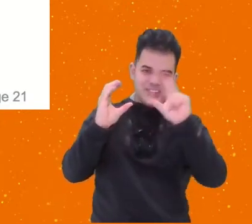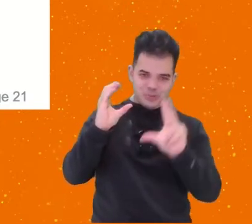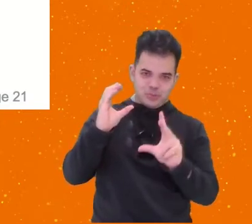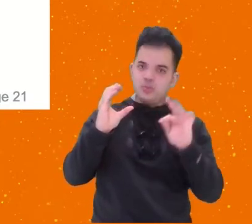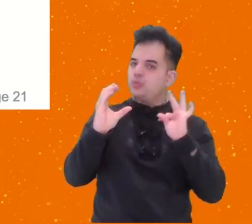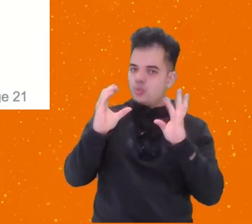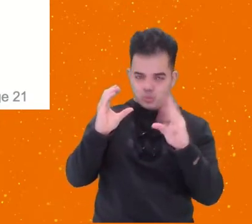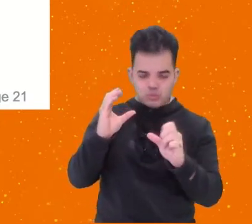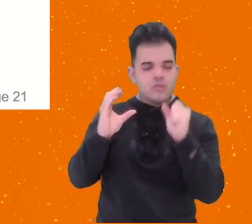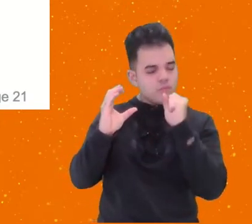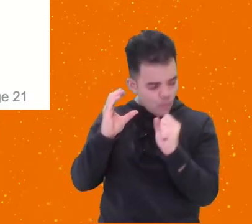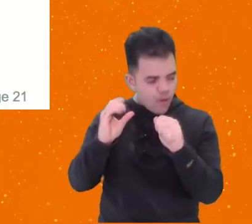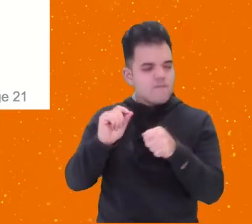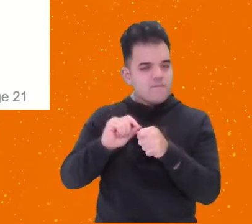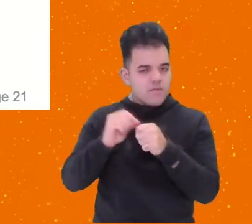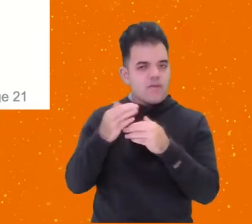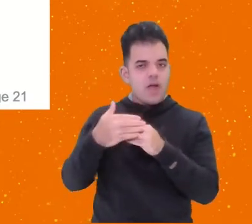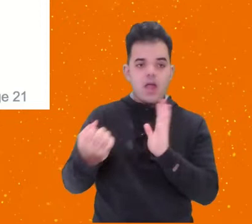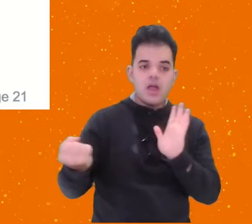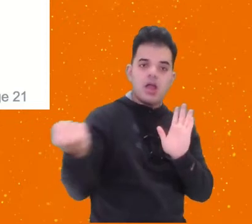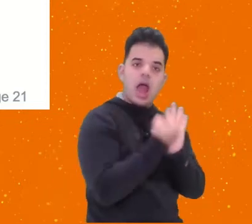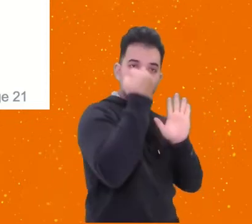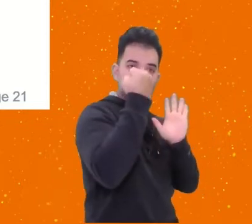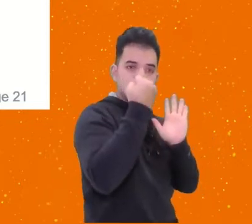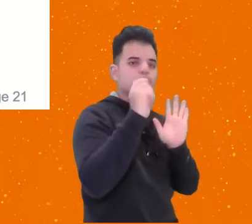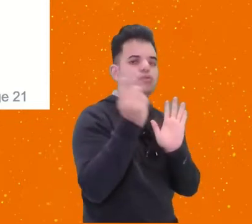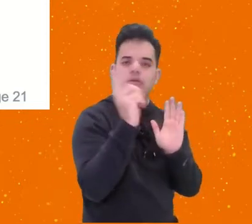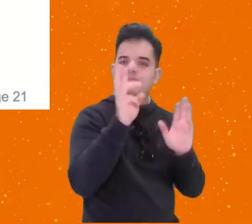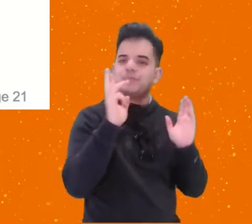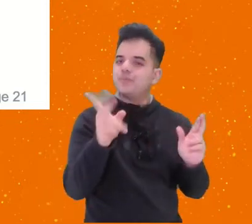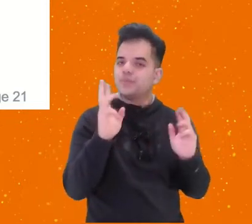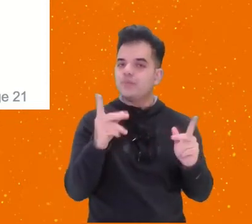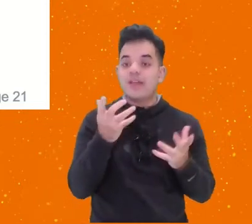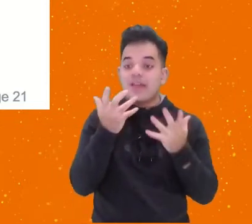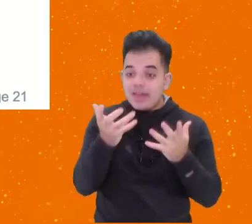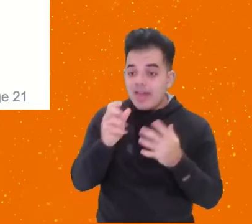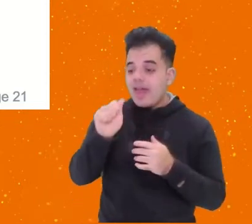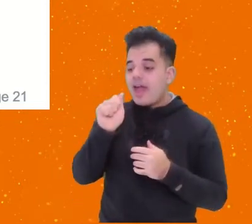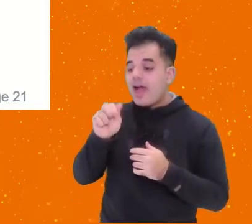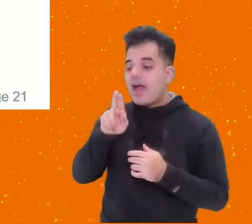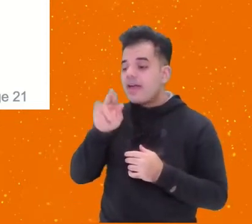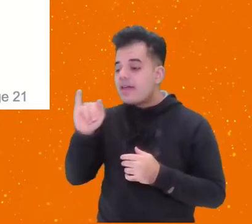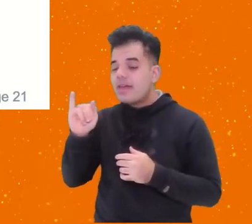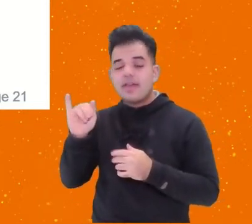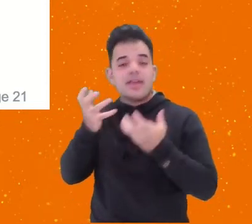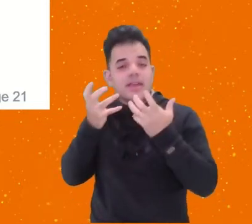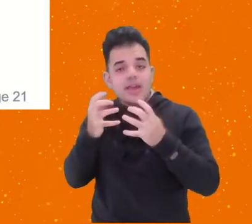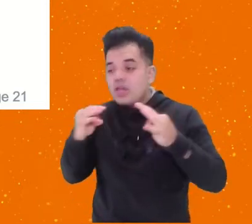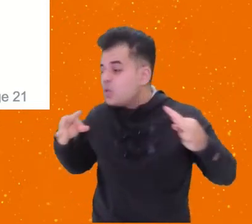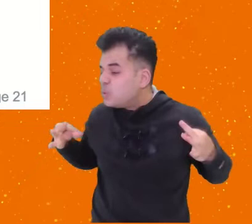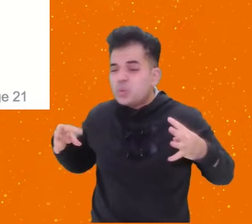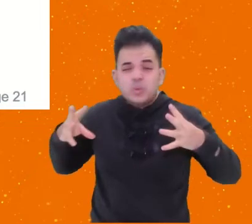podem fazer, todos, não é uma patente, ao contrário de uma patente, né? A ARRI quer que isso todo mundo